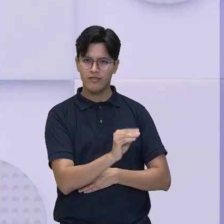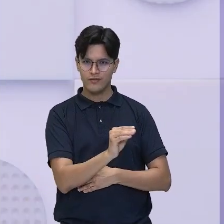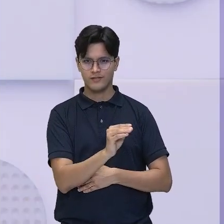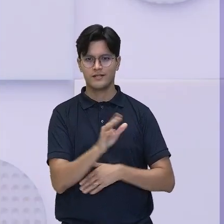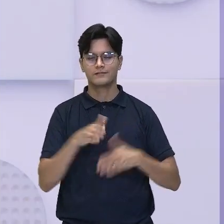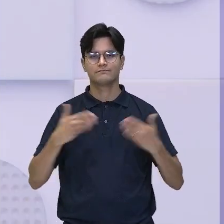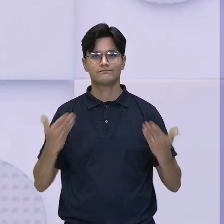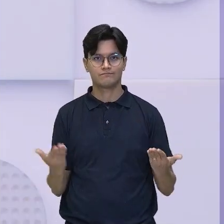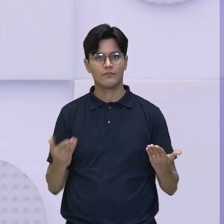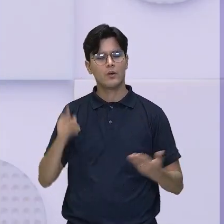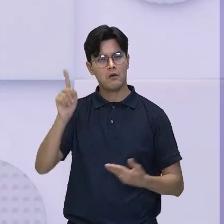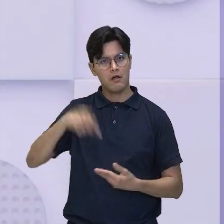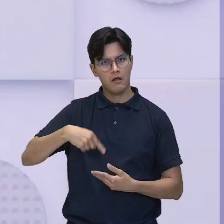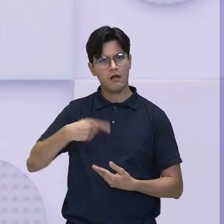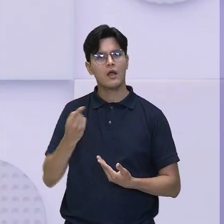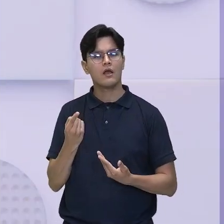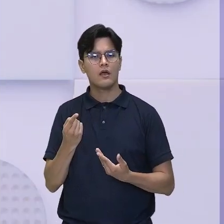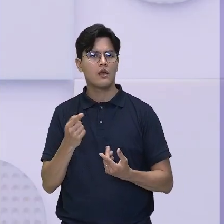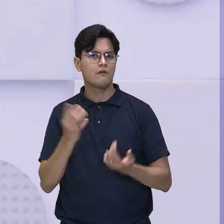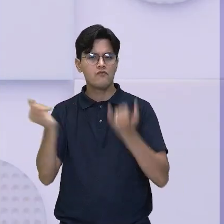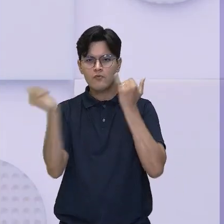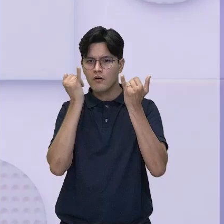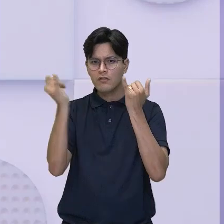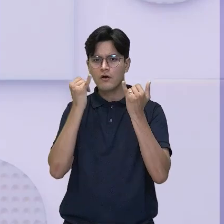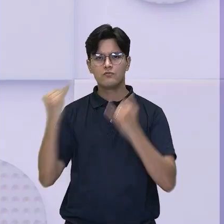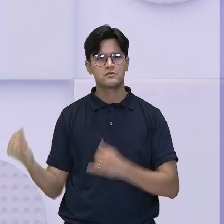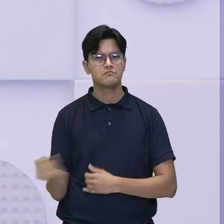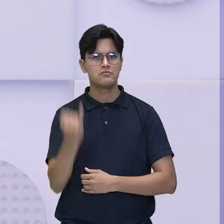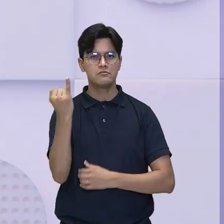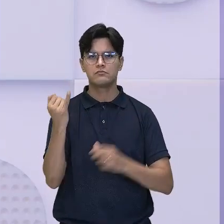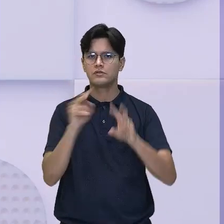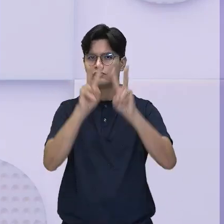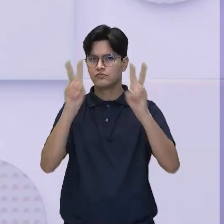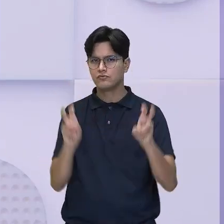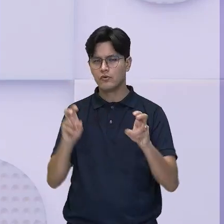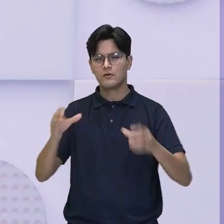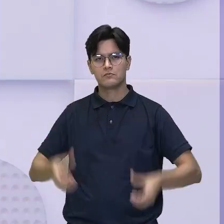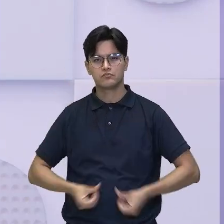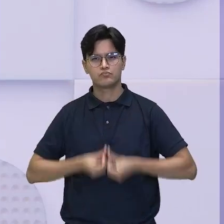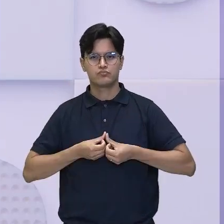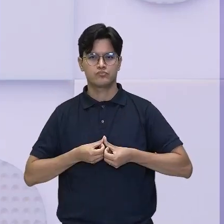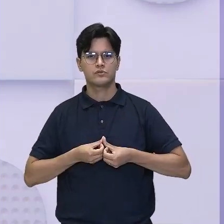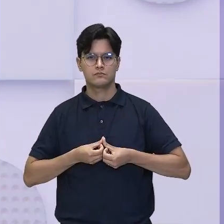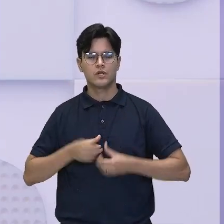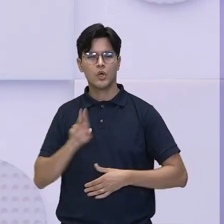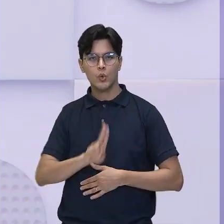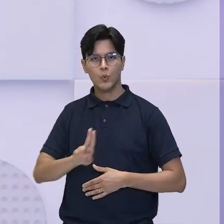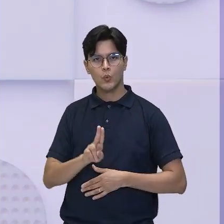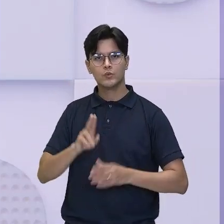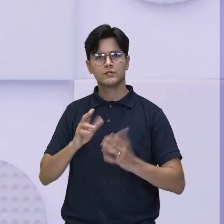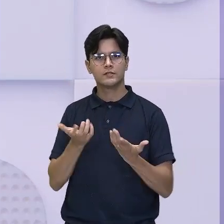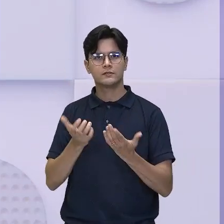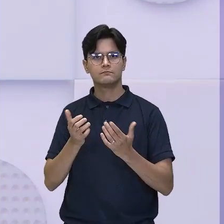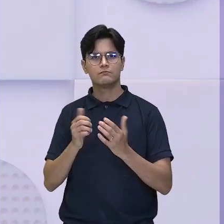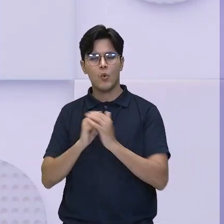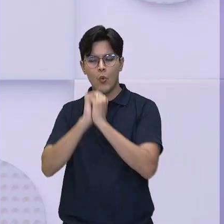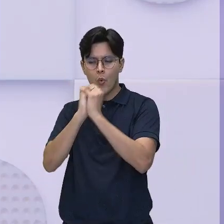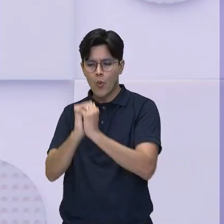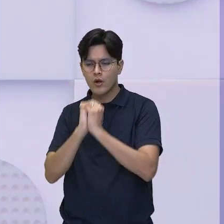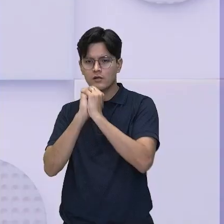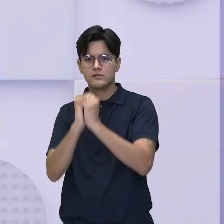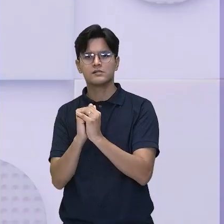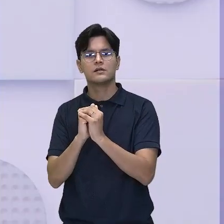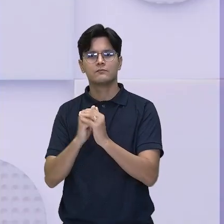rico pensar, né? A oração como essa conexão para a busca de iluminação, mas também de esvaziamento de si